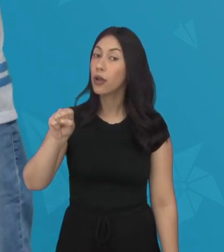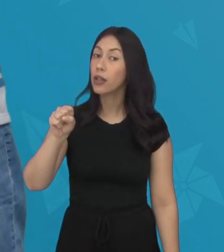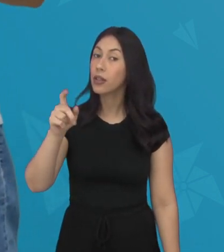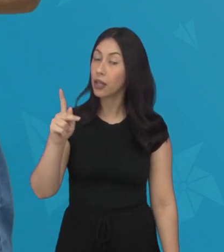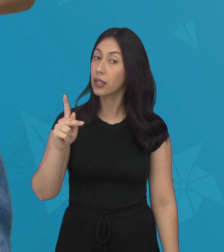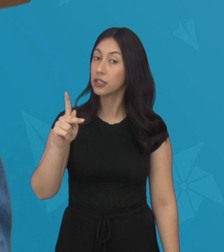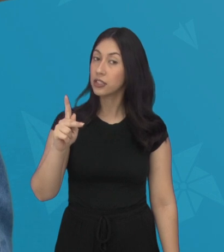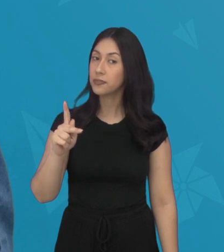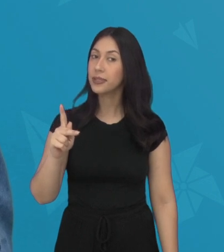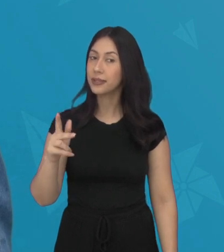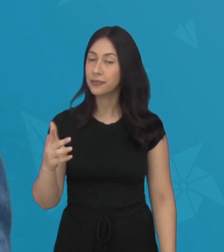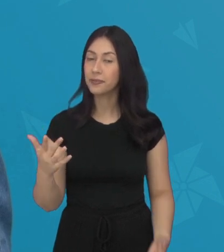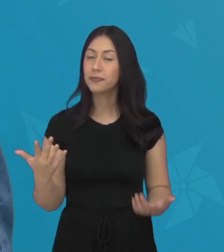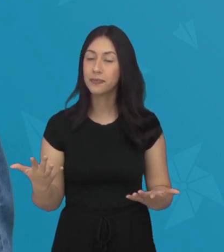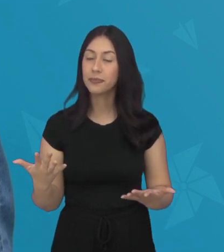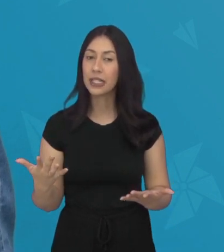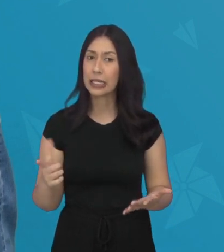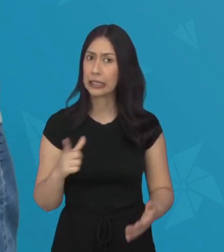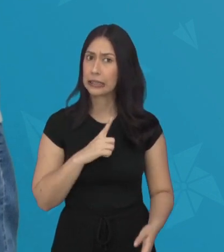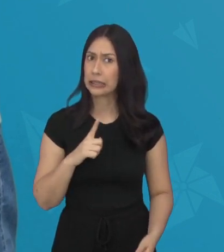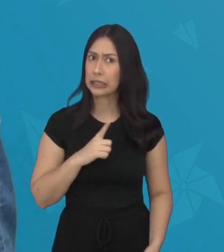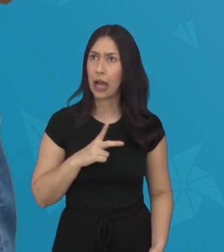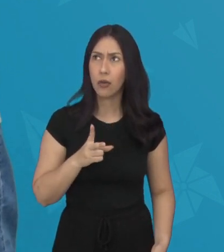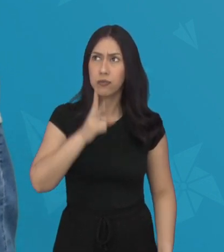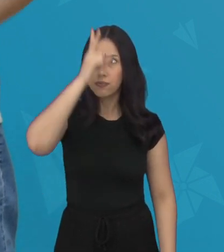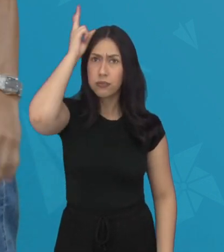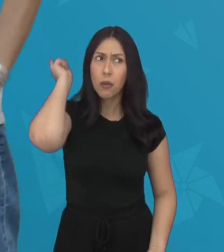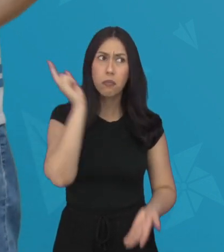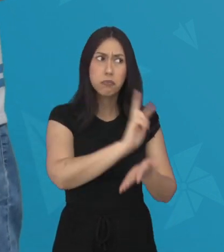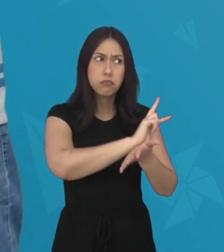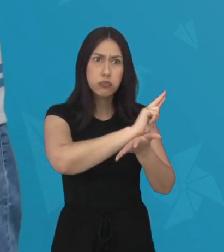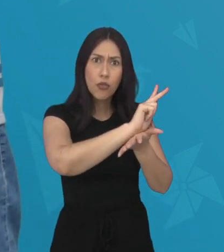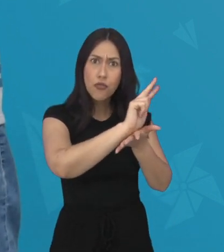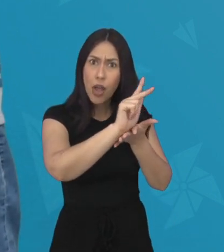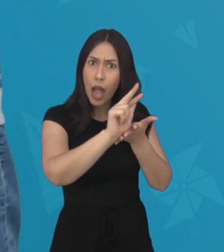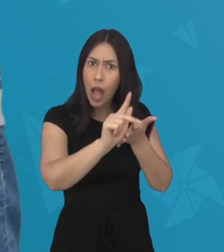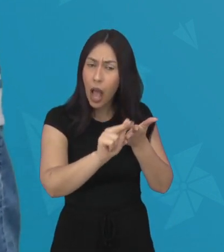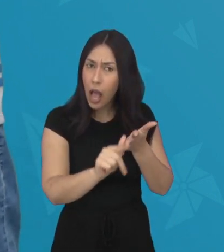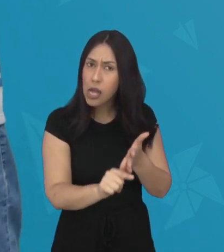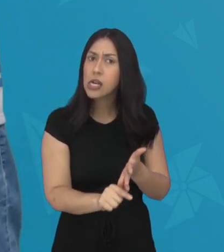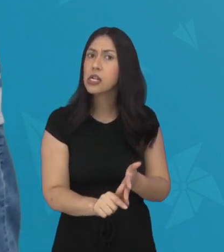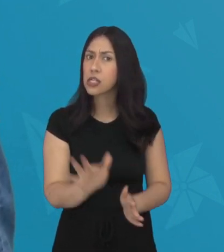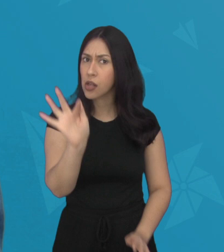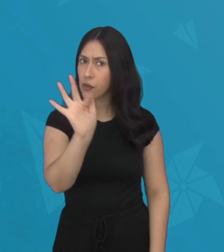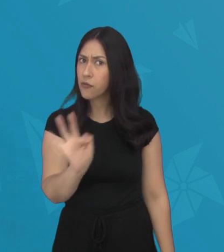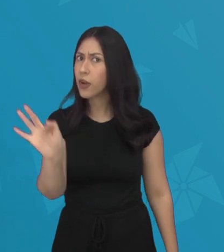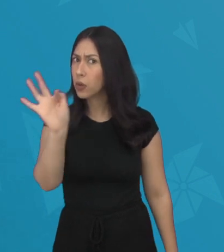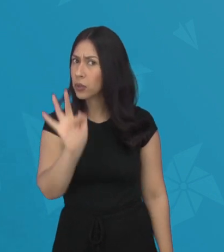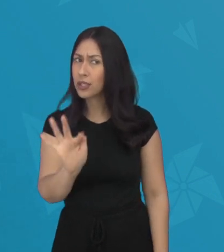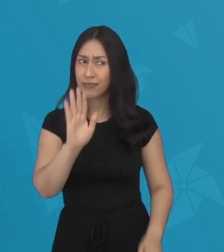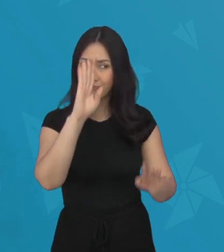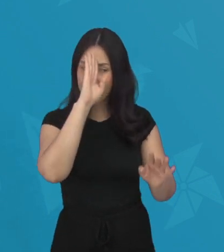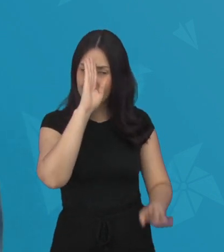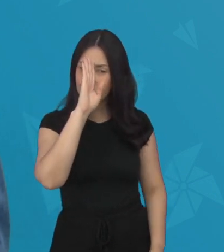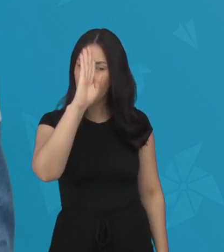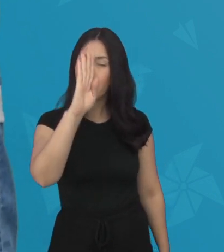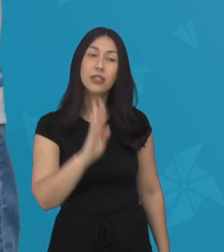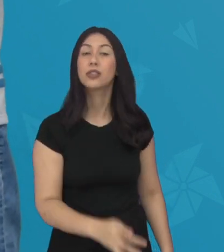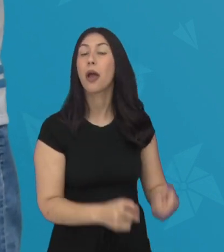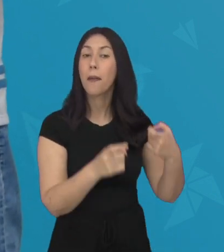faz o vestibular da Unesp e vestibular de diversas outras faculdades, principalmente faculdades dos cursos de medicina, mas também cai em